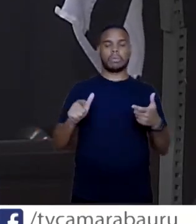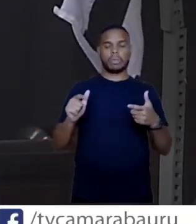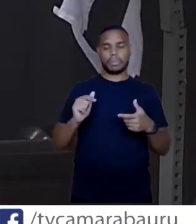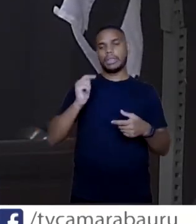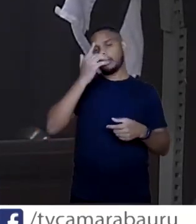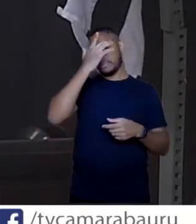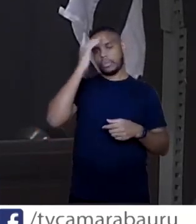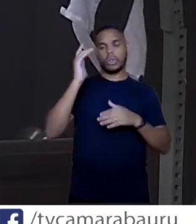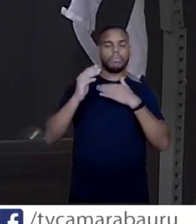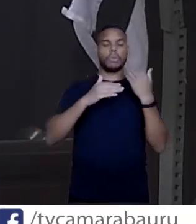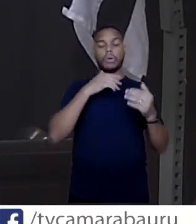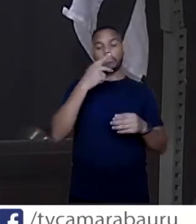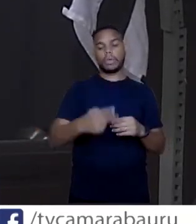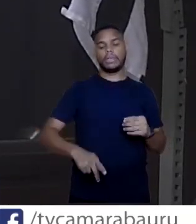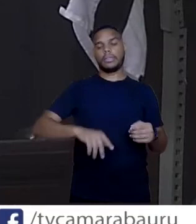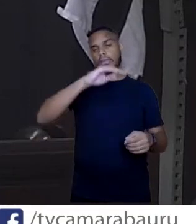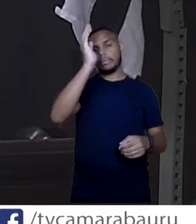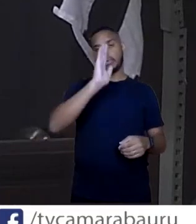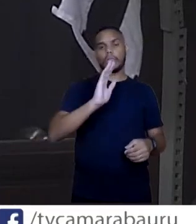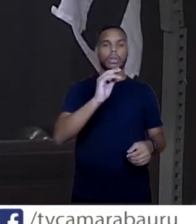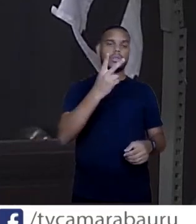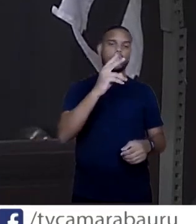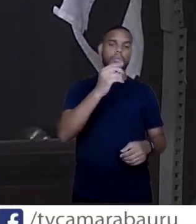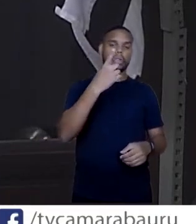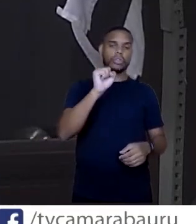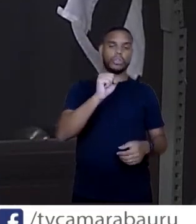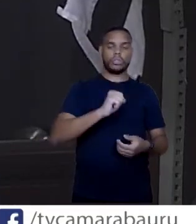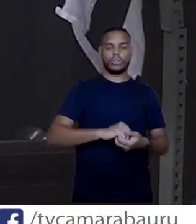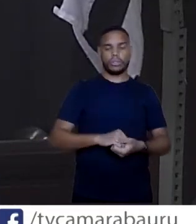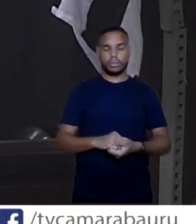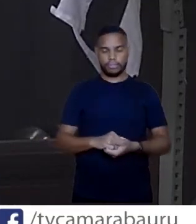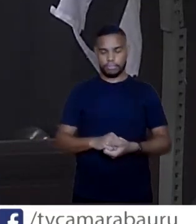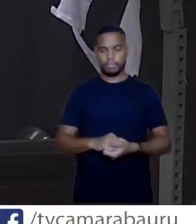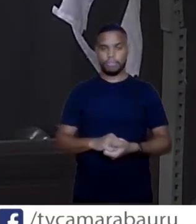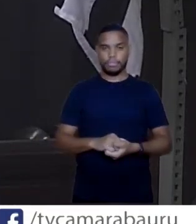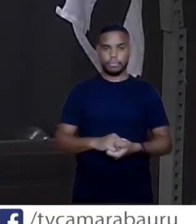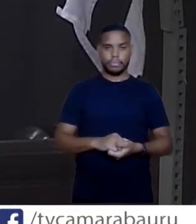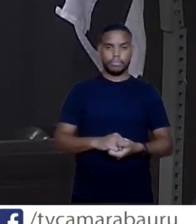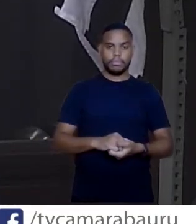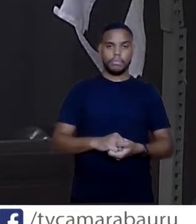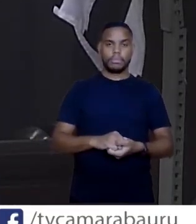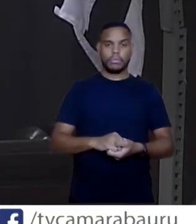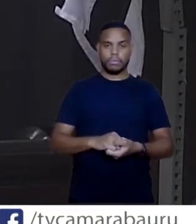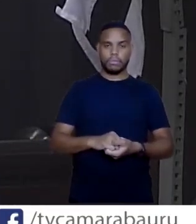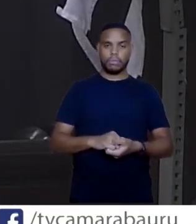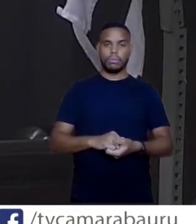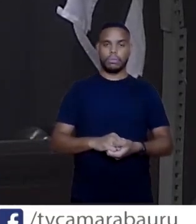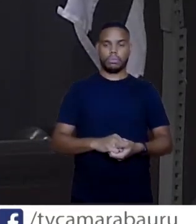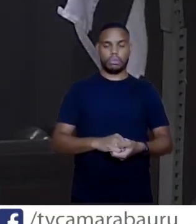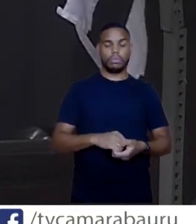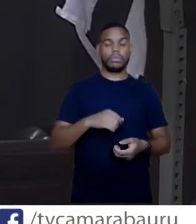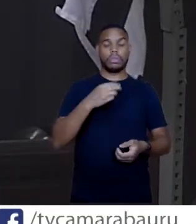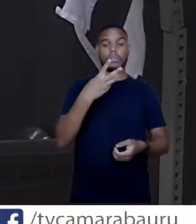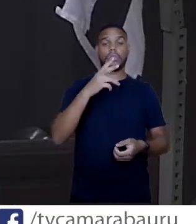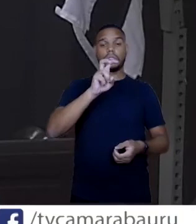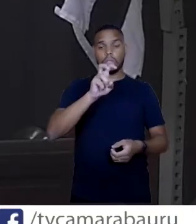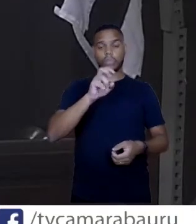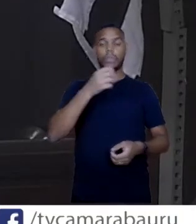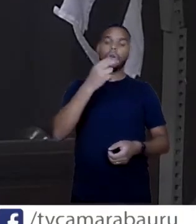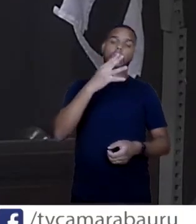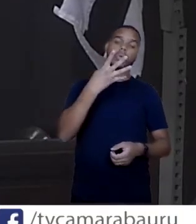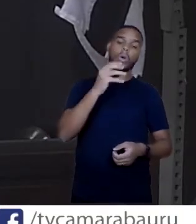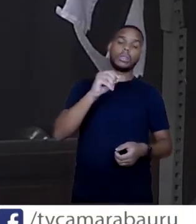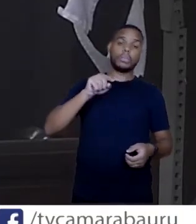no brasil em 2018 ó e vai bater nessa casa aí de 35 40 mil pessoas em 2019